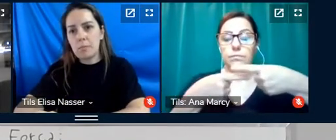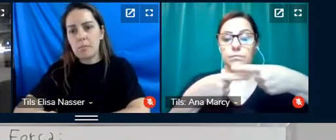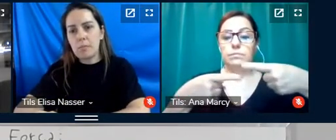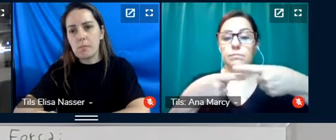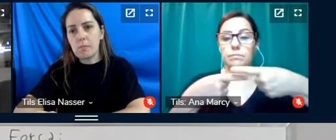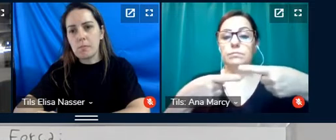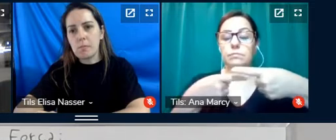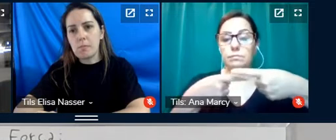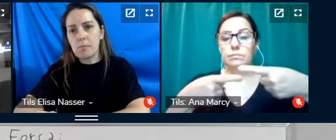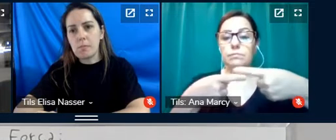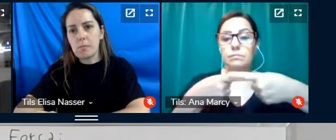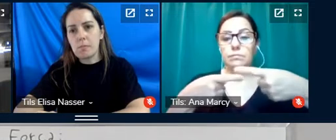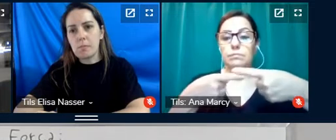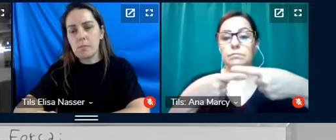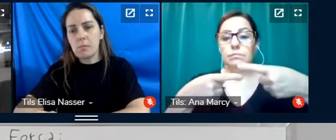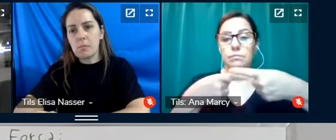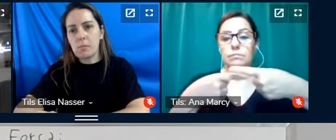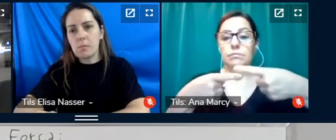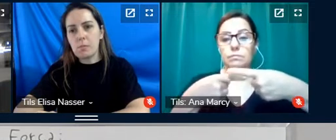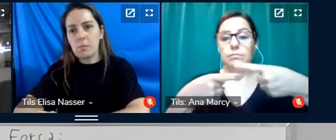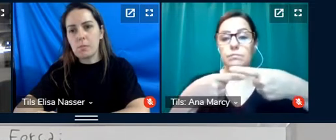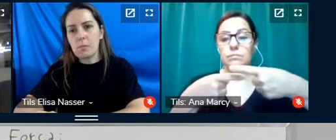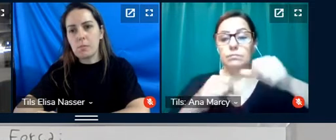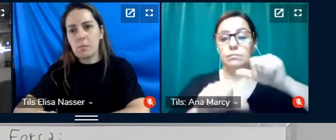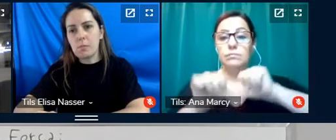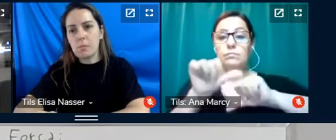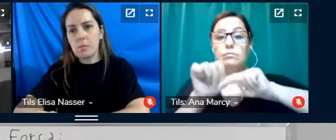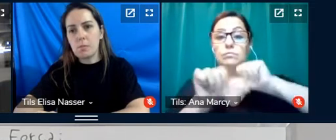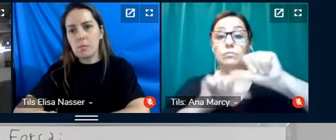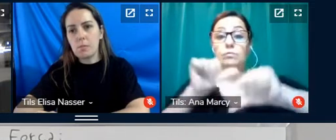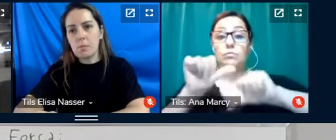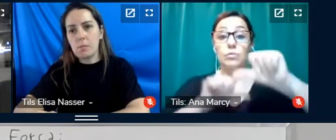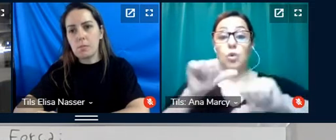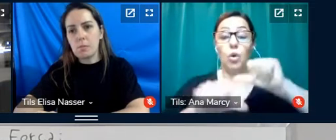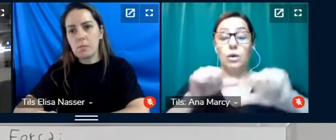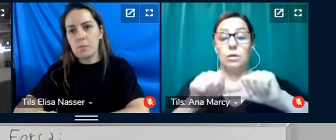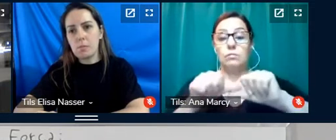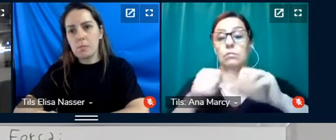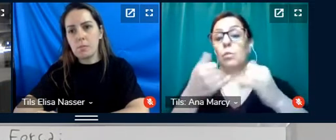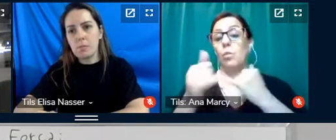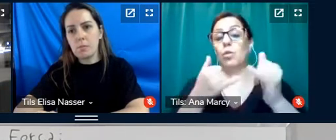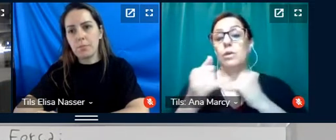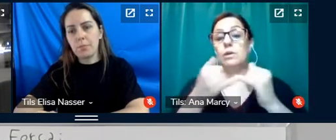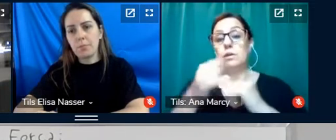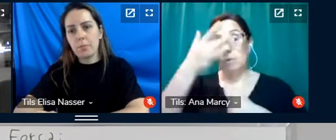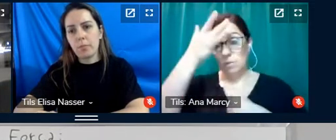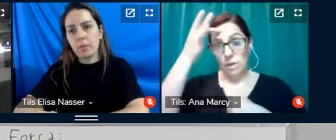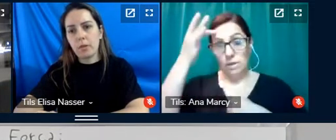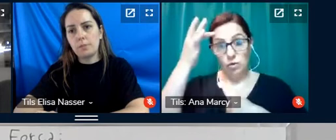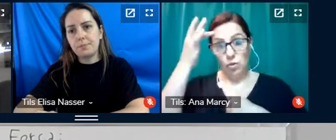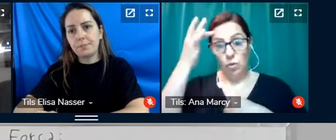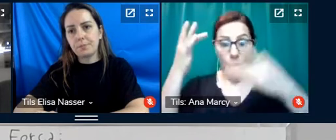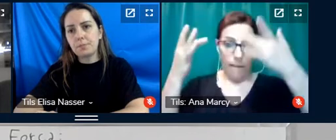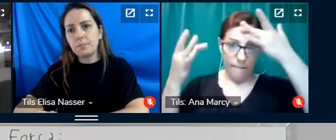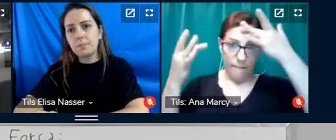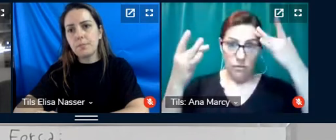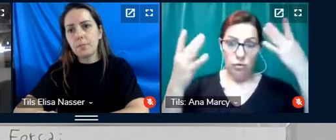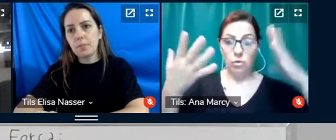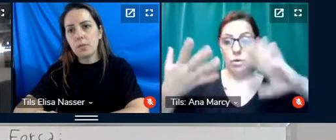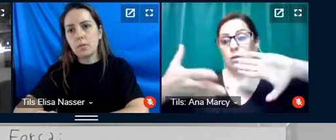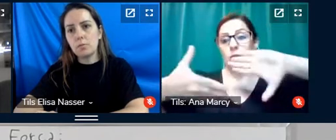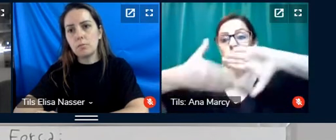é mudança de sentido, né? Por exemplo, pega duas pessoas fazendo uma queda de braço. Tá,